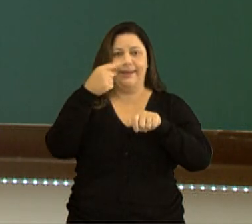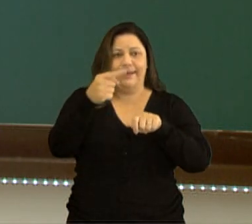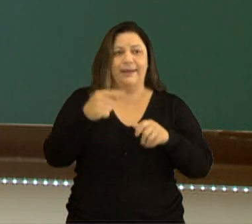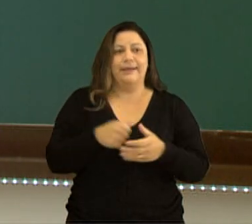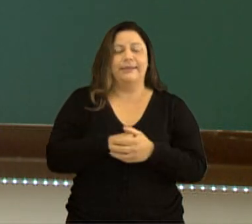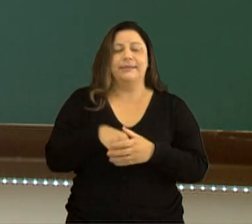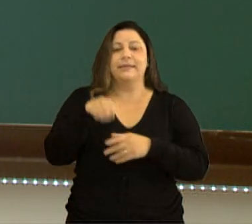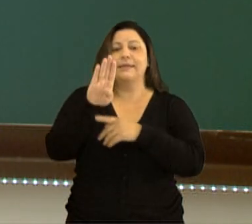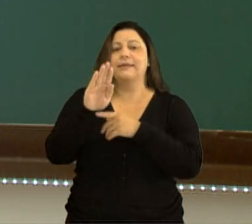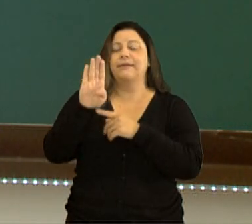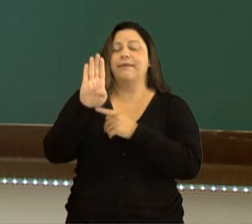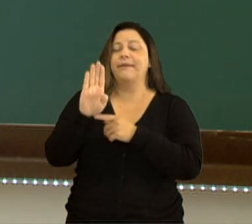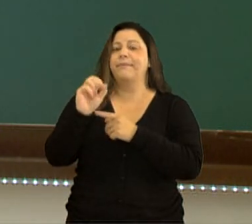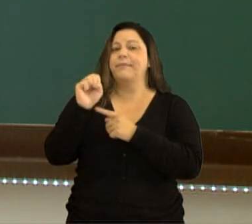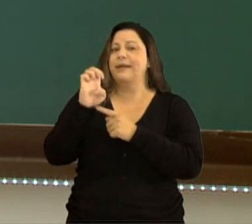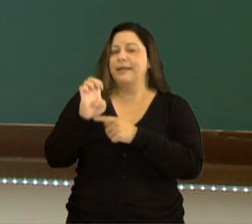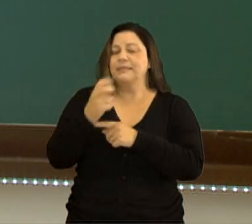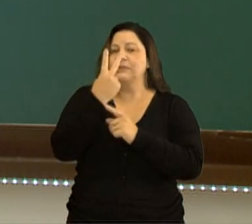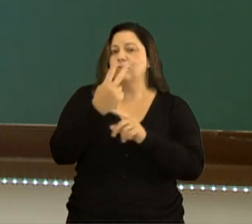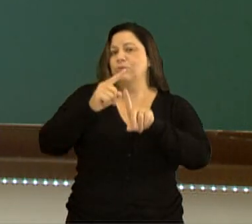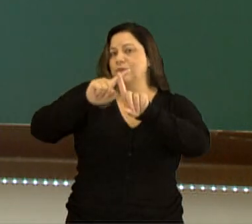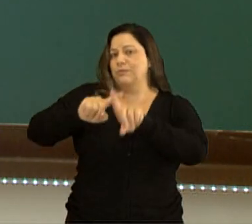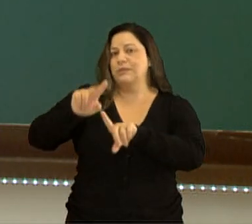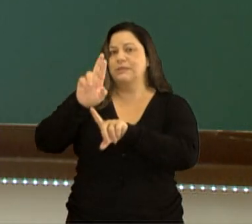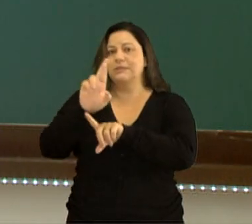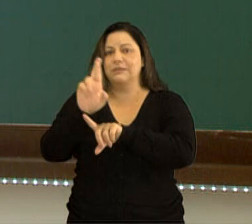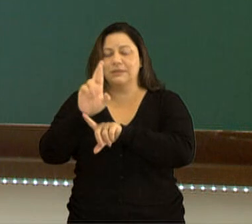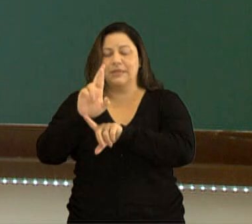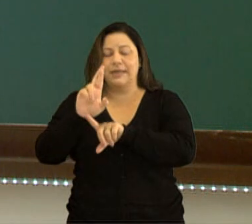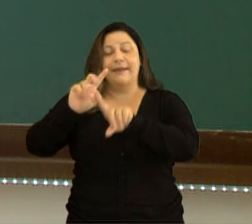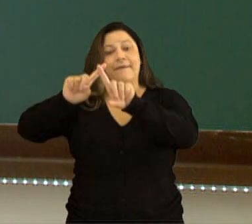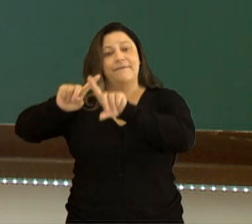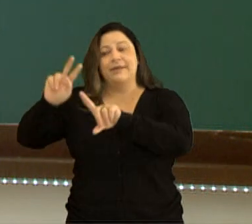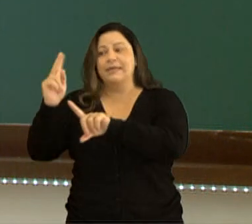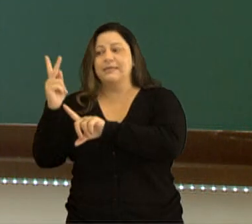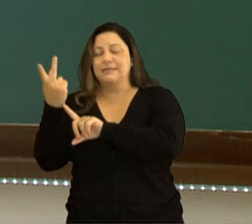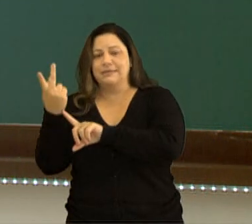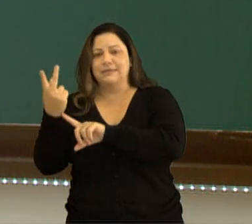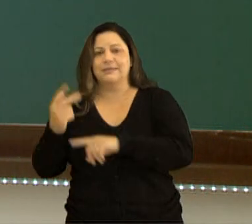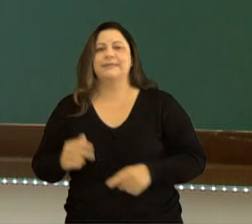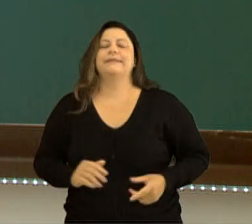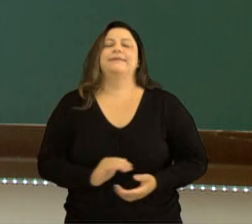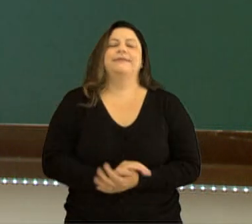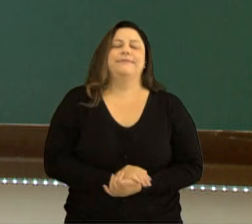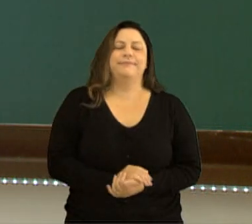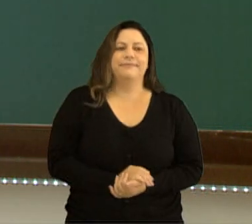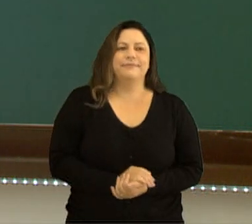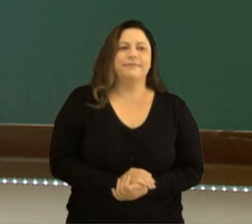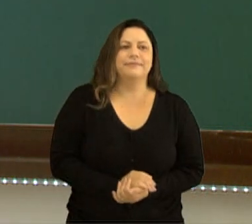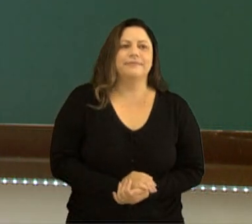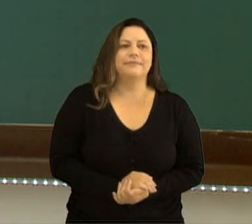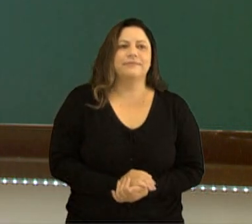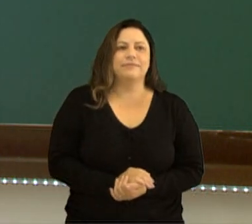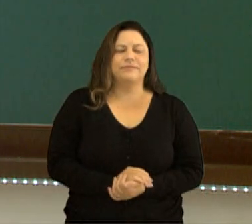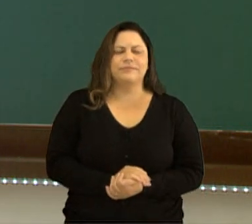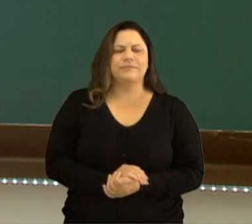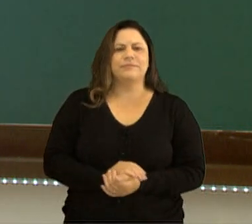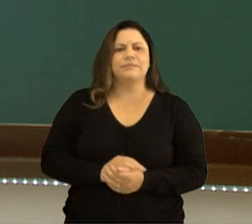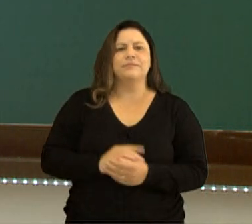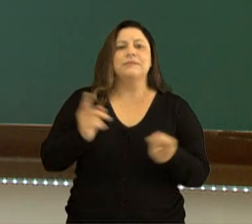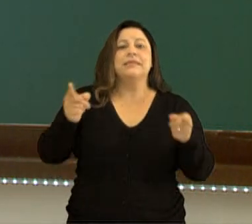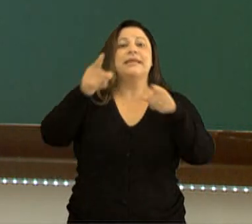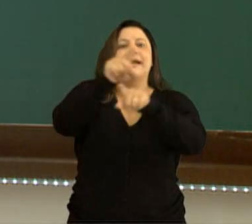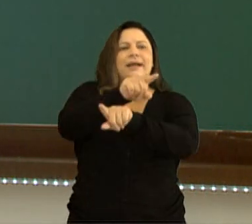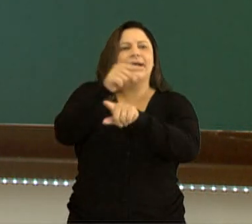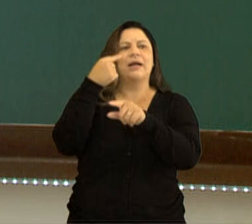aqui seria 2 vezes R, vezes a altura, nesse caso, H. Tranquilo? E a secção transversal